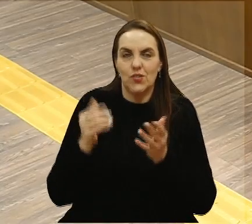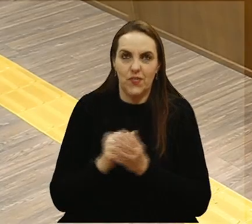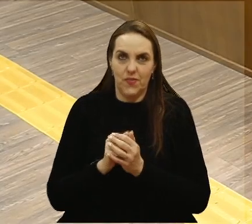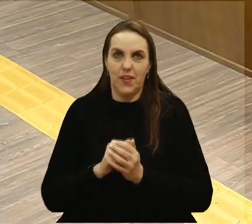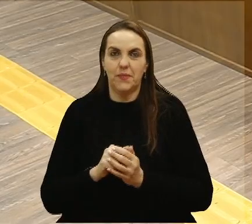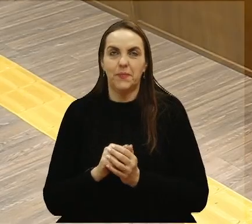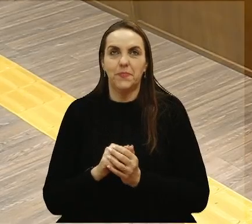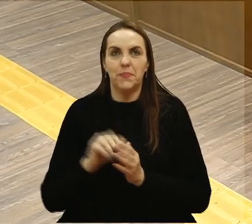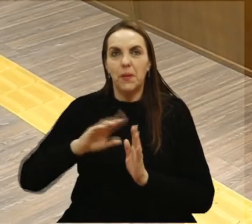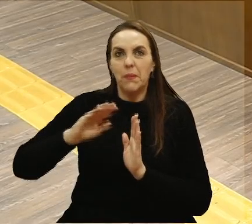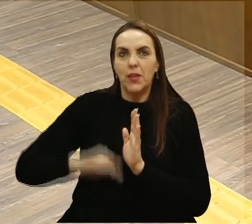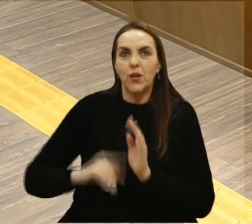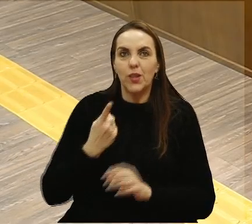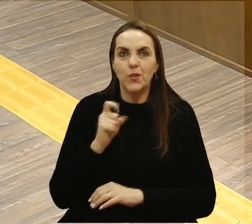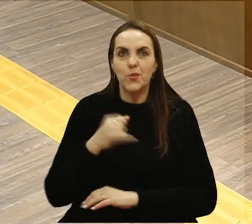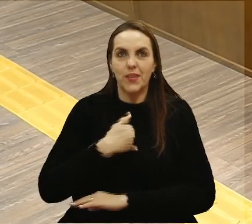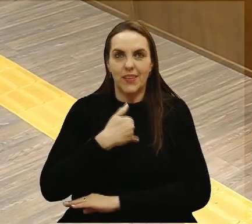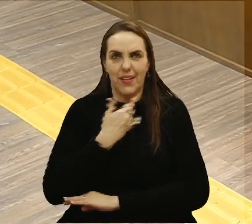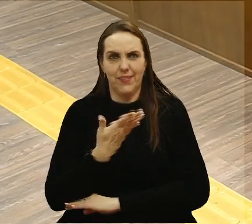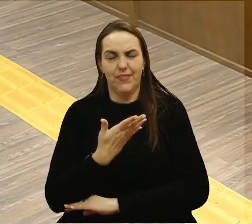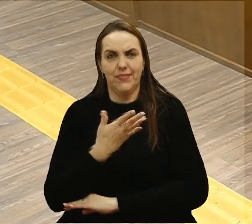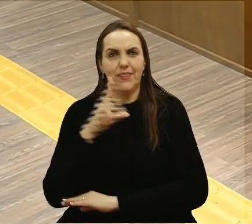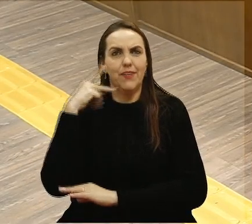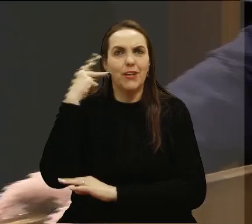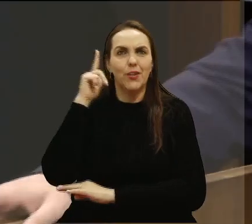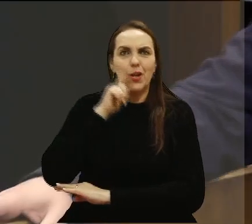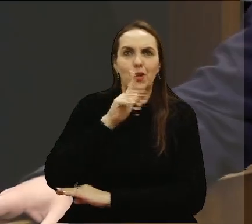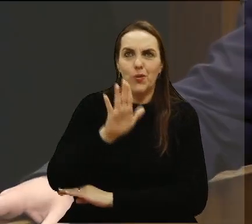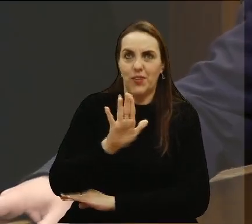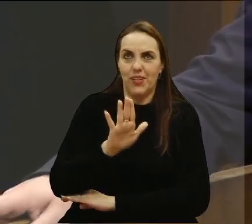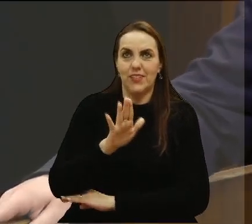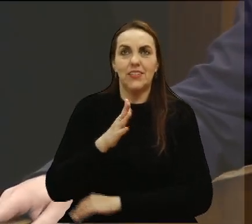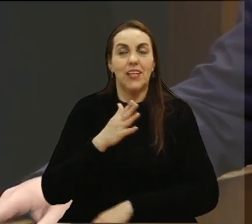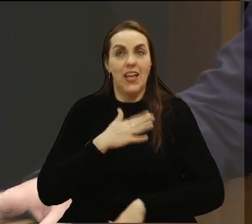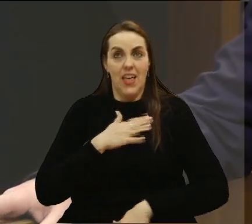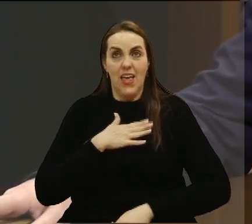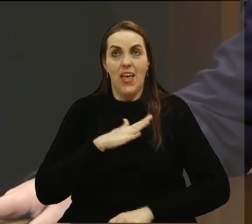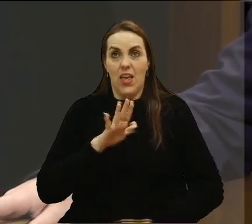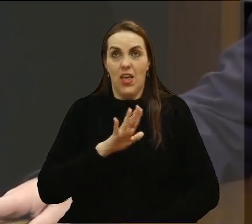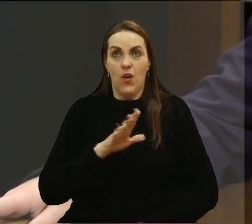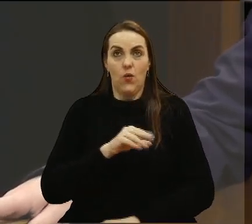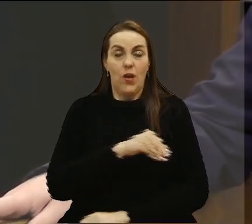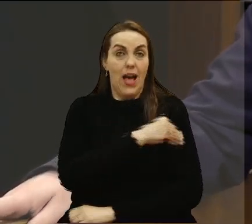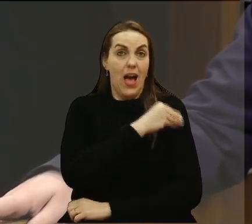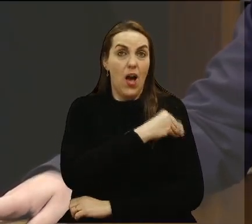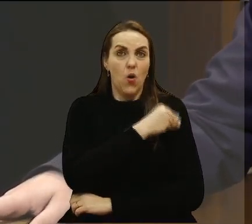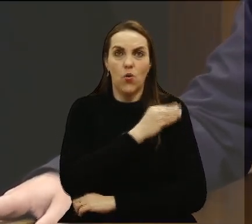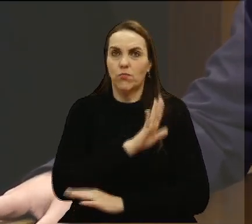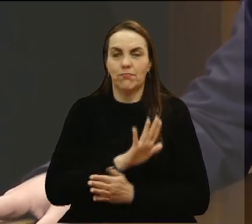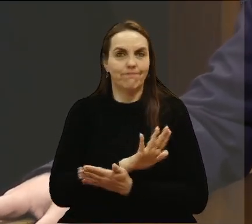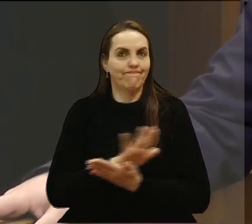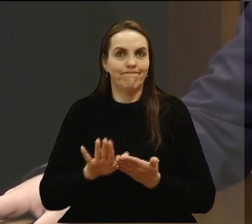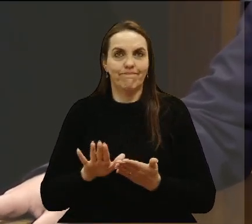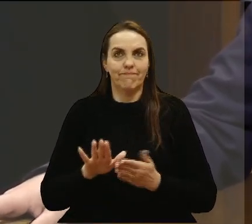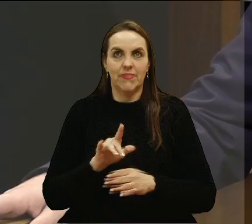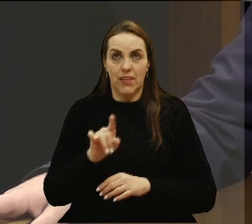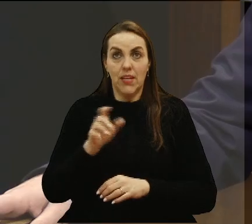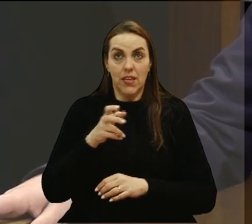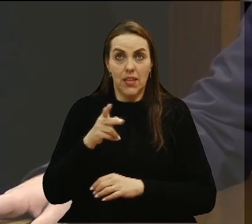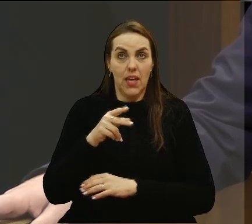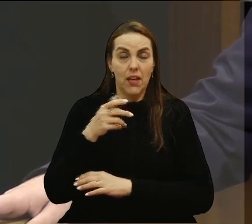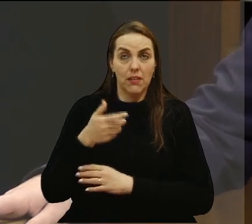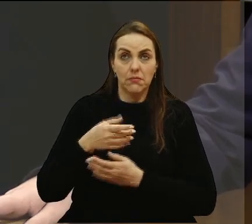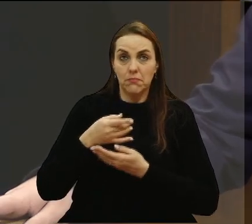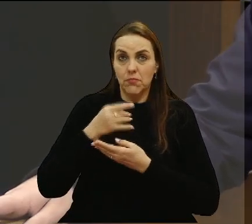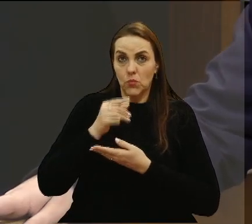Libardi. Vereador Lucas, eu sou abstêmio, Vossa Excelência sabe. Na minha casa nem entra álcool. Agora, quem quiser tomar um Denbergzinho jogando